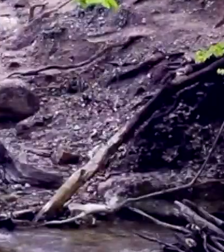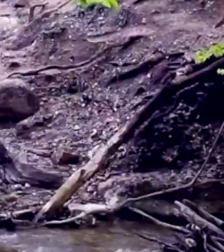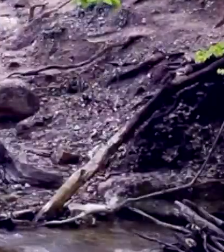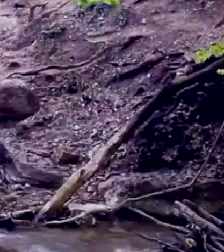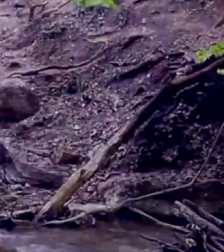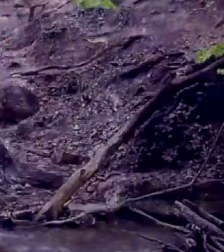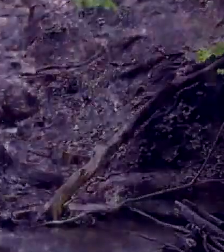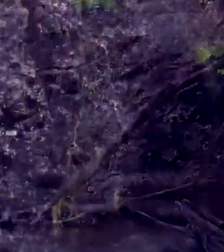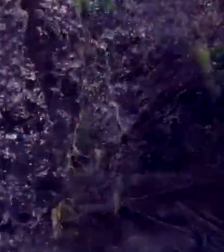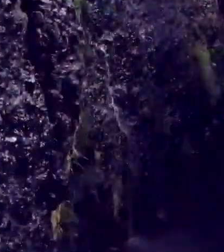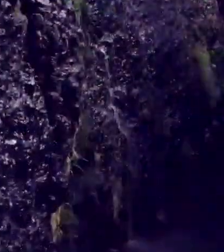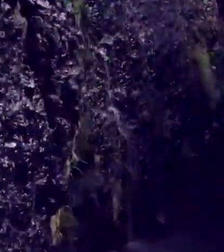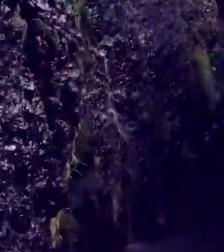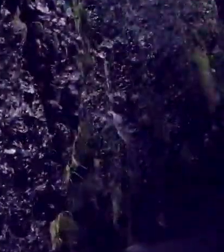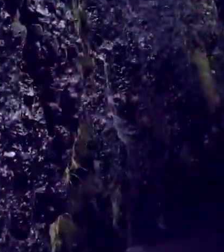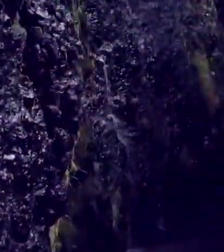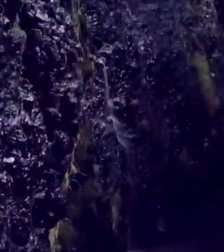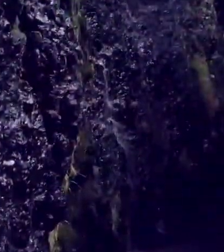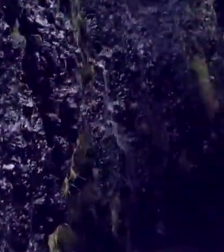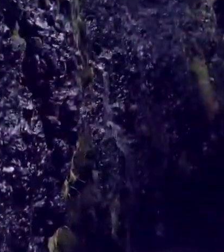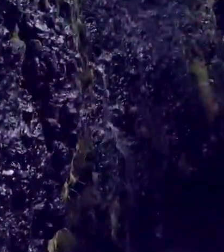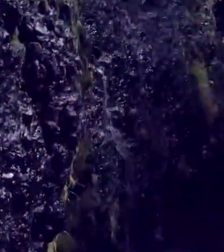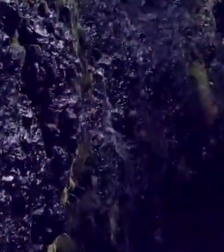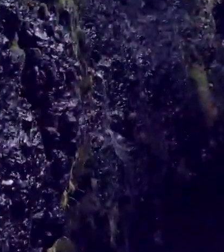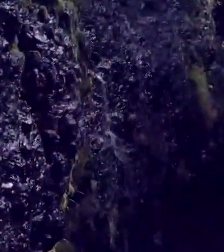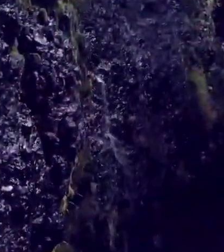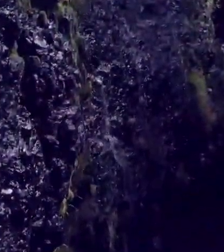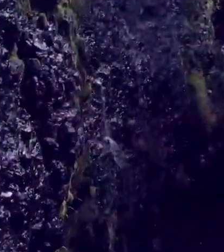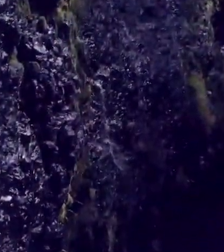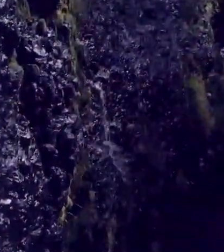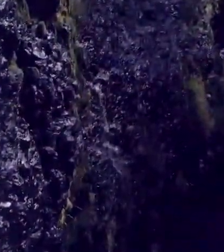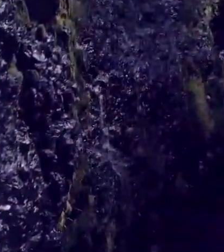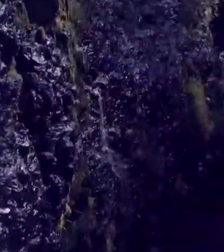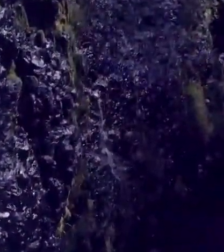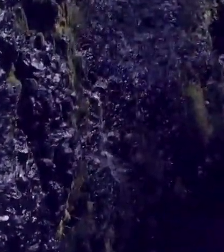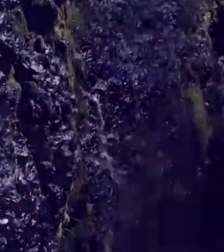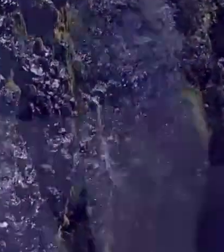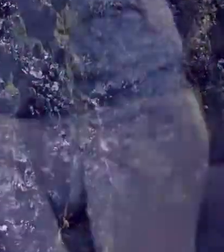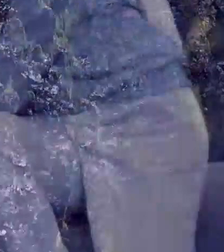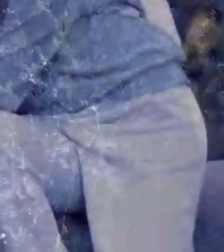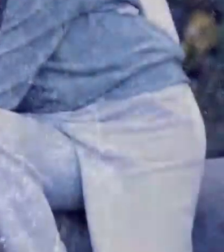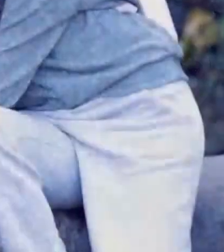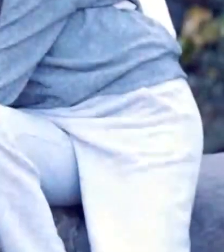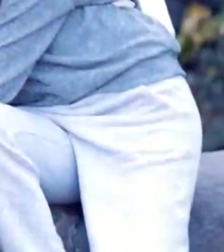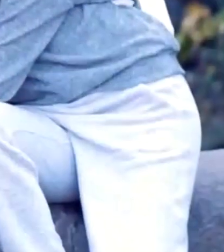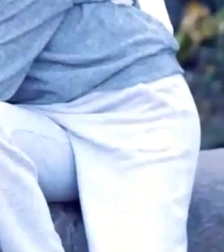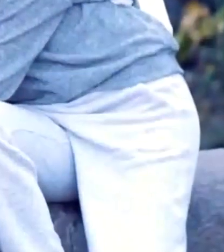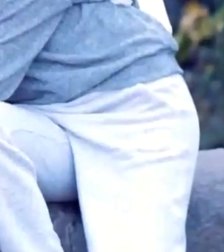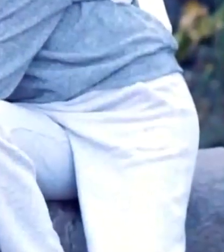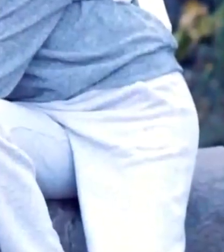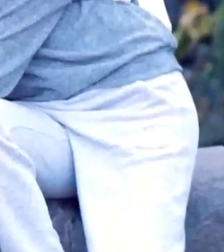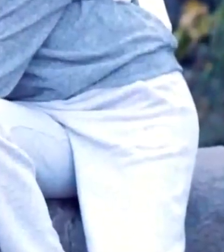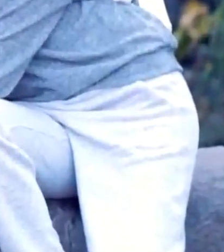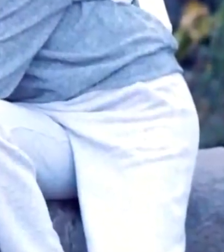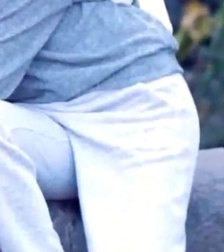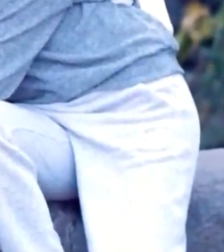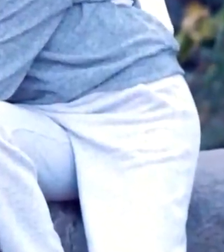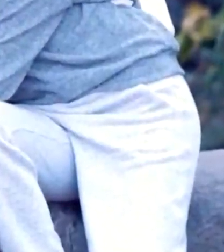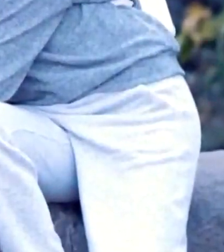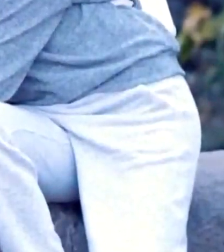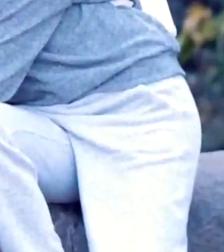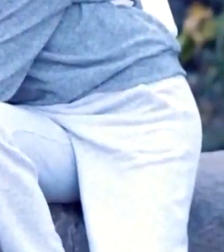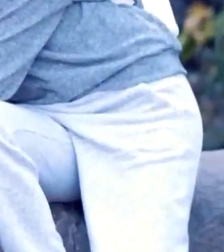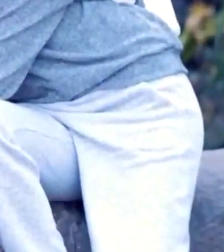Jesus, a fonte das águas vivas. Aquele que tem sede, venha, e quem quiser, receba